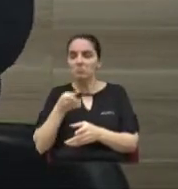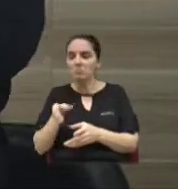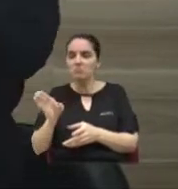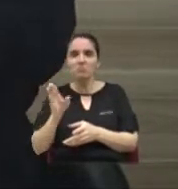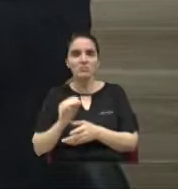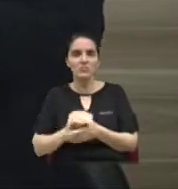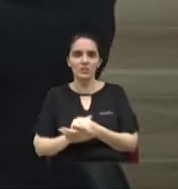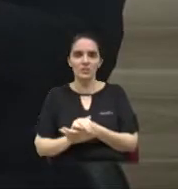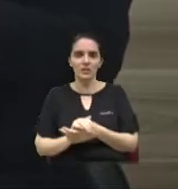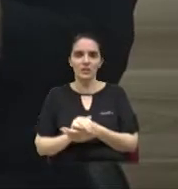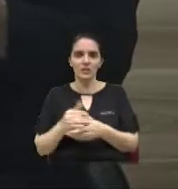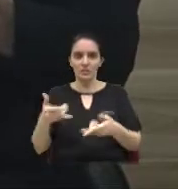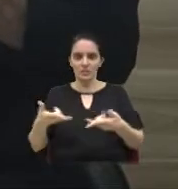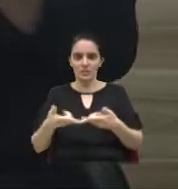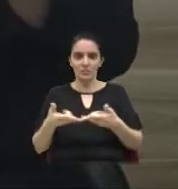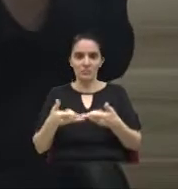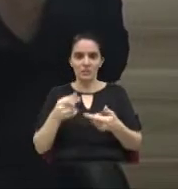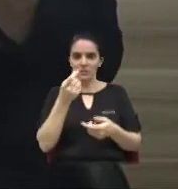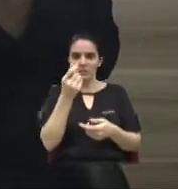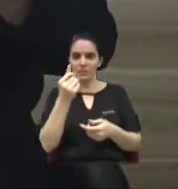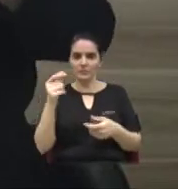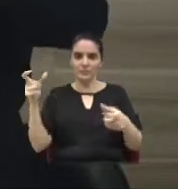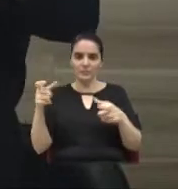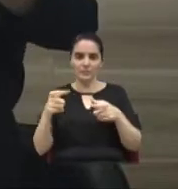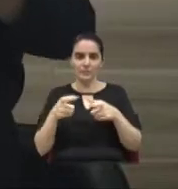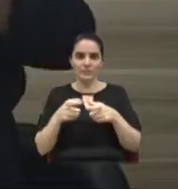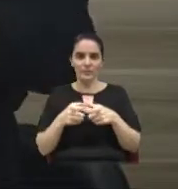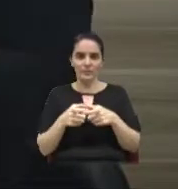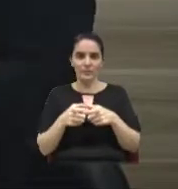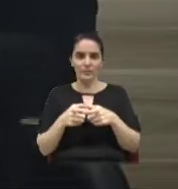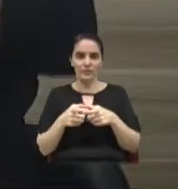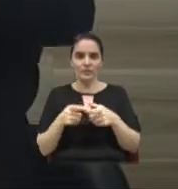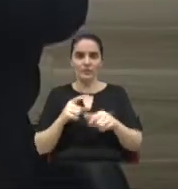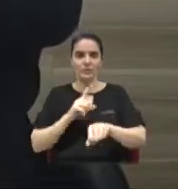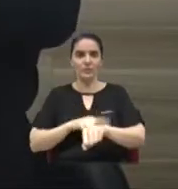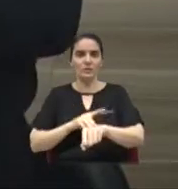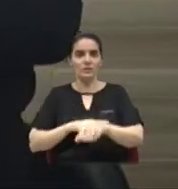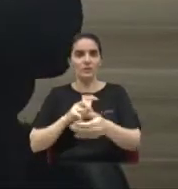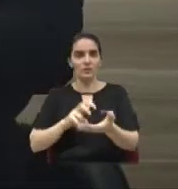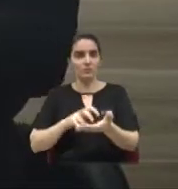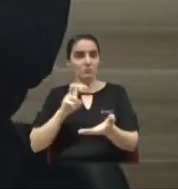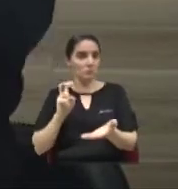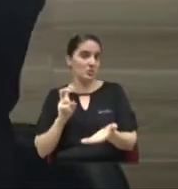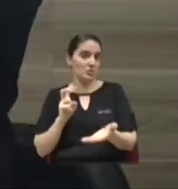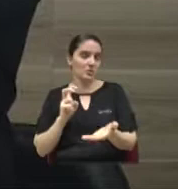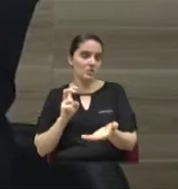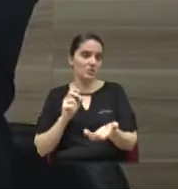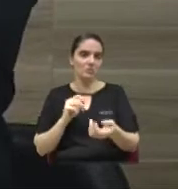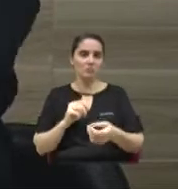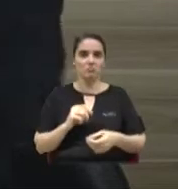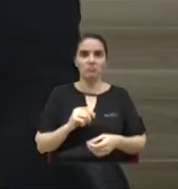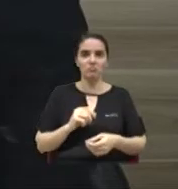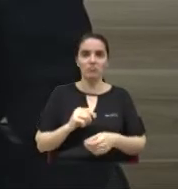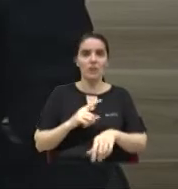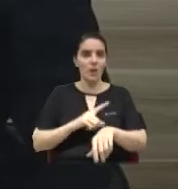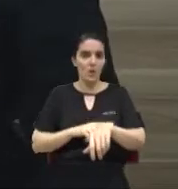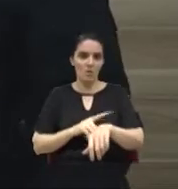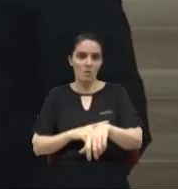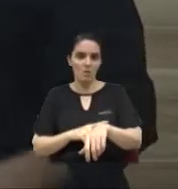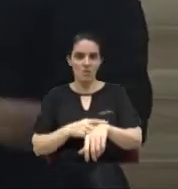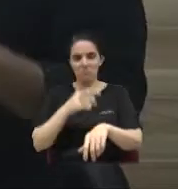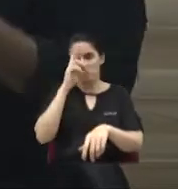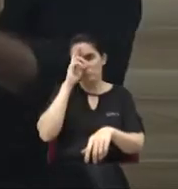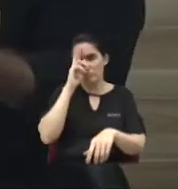tarifa reduzida em horários pela manhã, um período na hora do almoço e depois à tarde, para que a